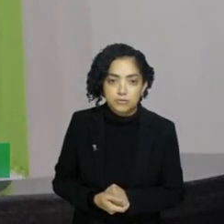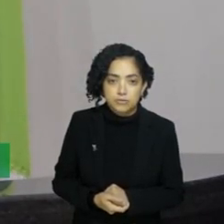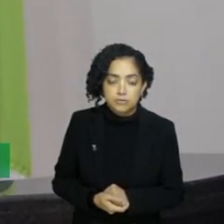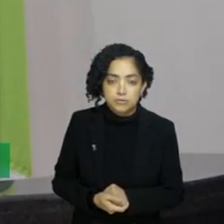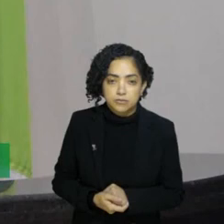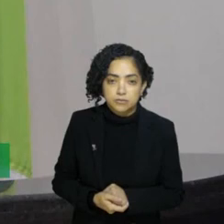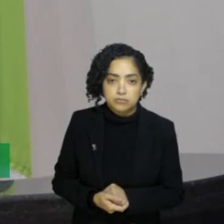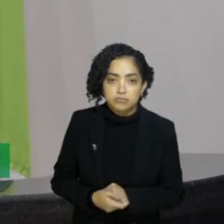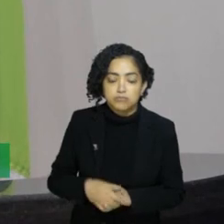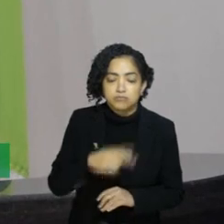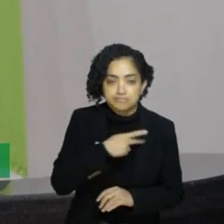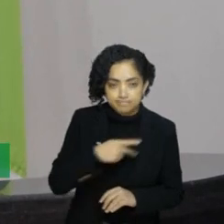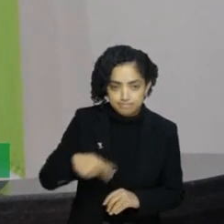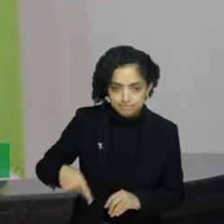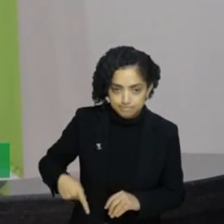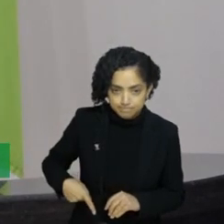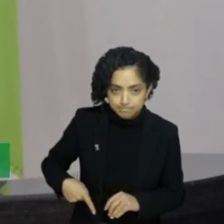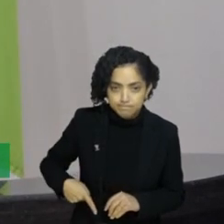Senhor presidente,